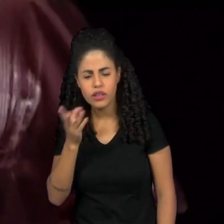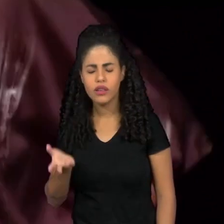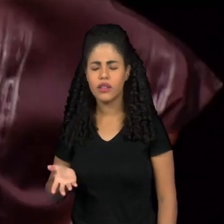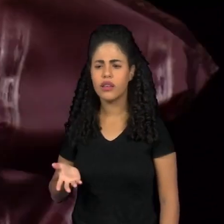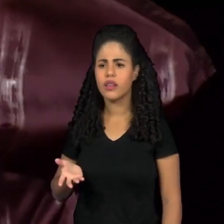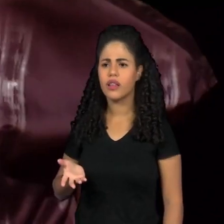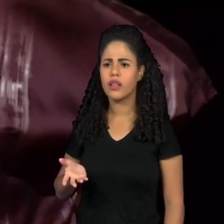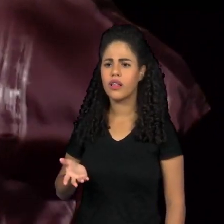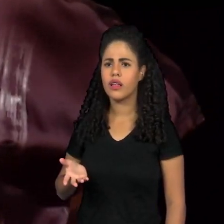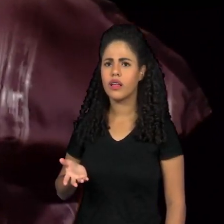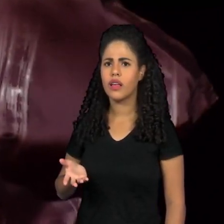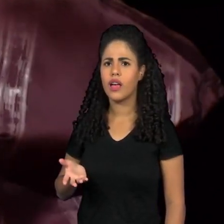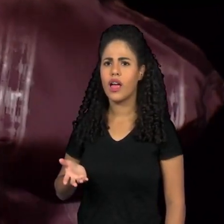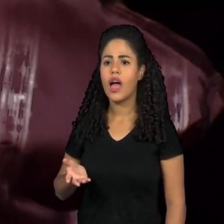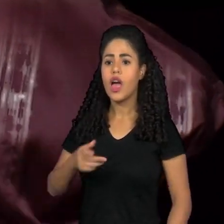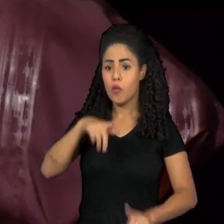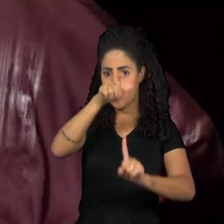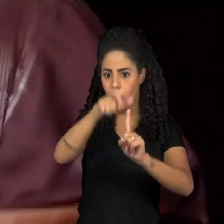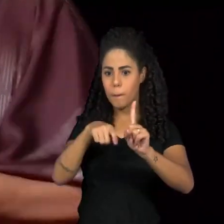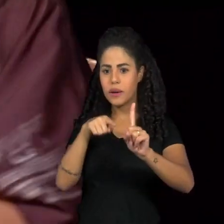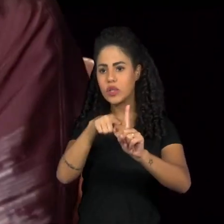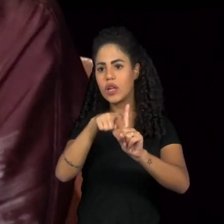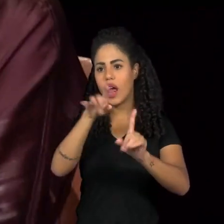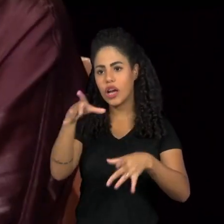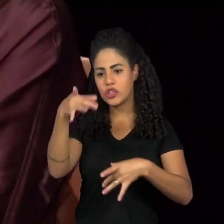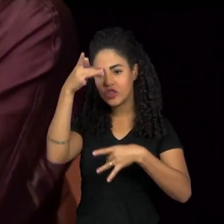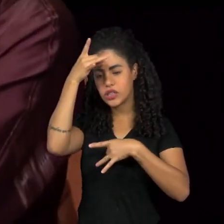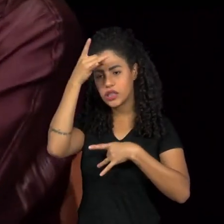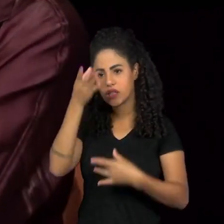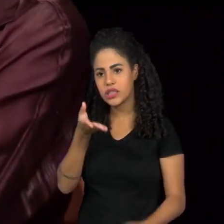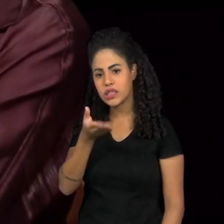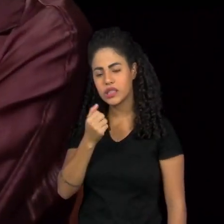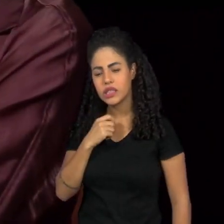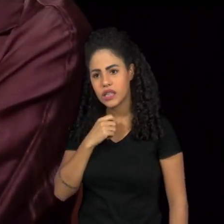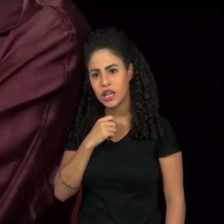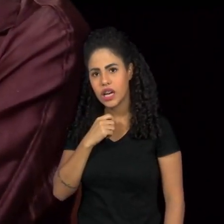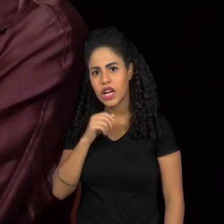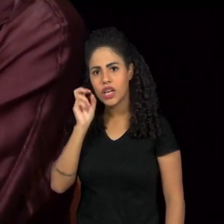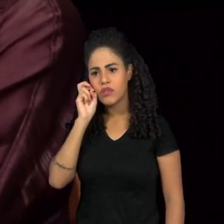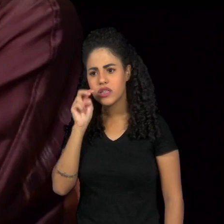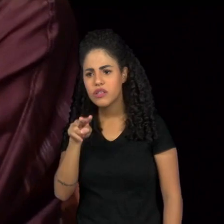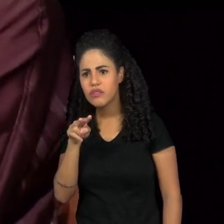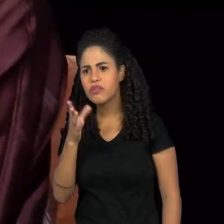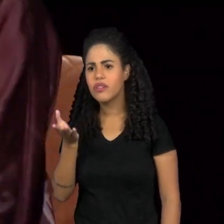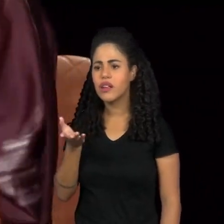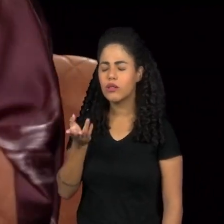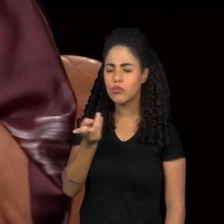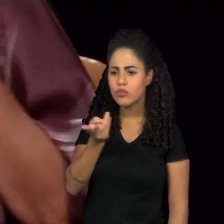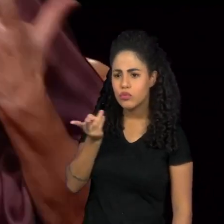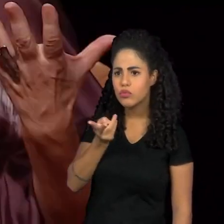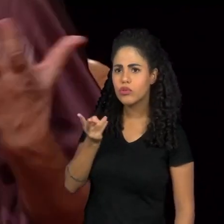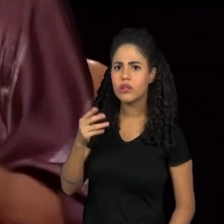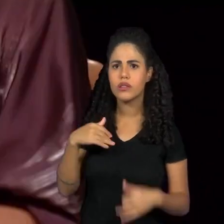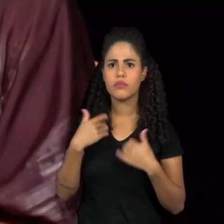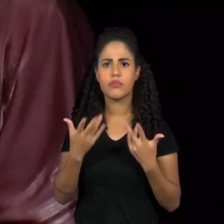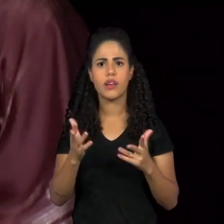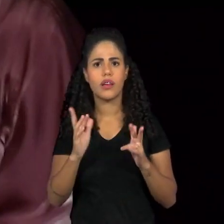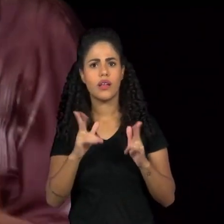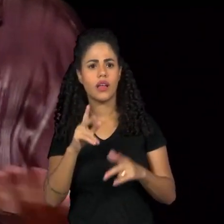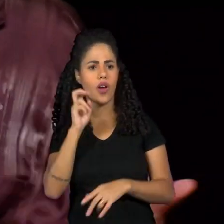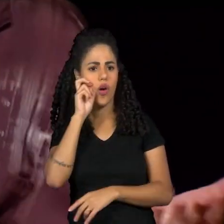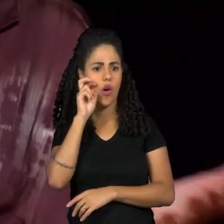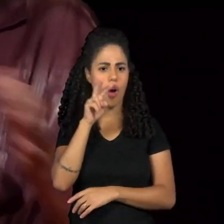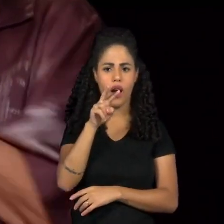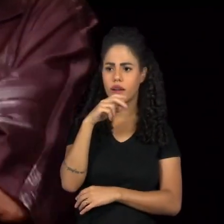sabe? Que era o personagem, que era o Telmo. Né? Você vê o Richelli, vê ele na cena, é outra pessoa, ele